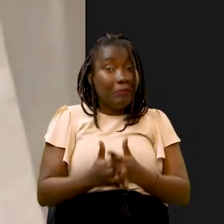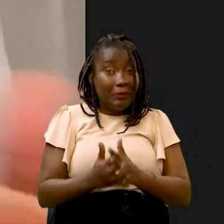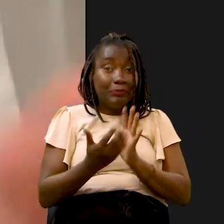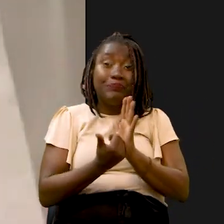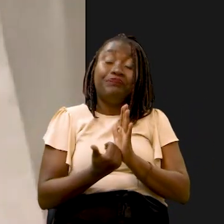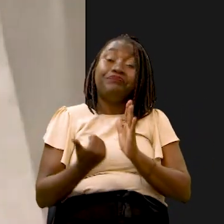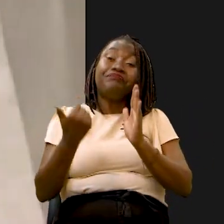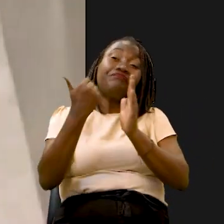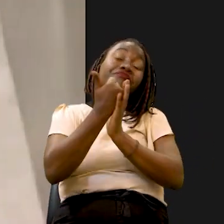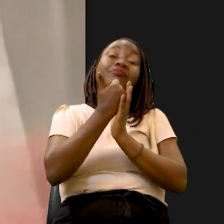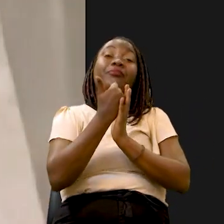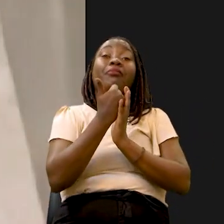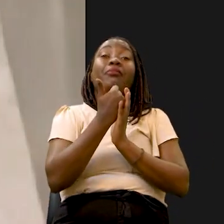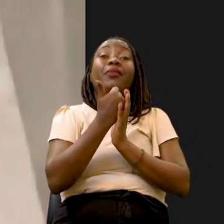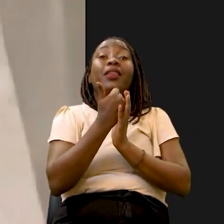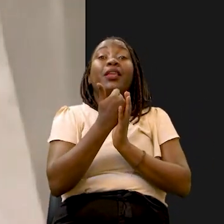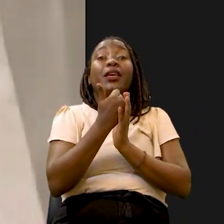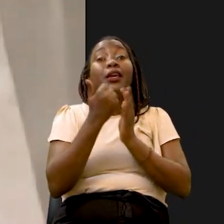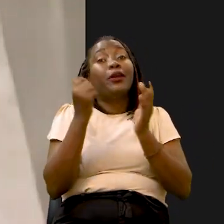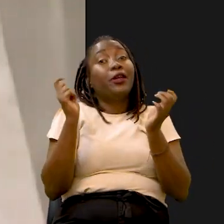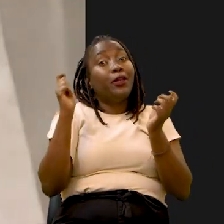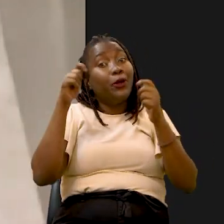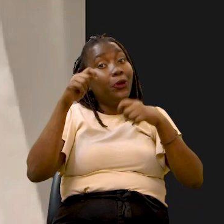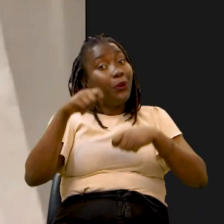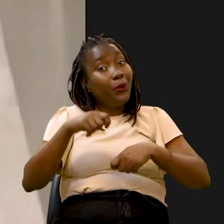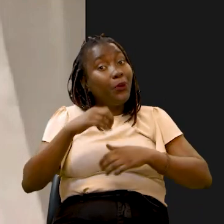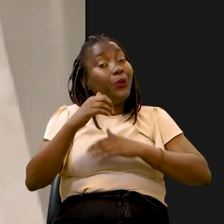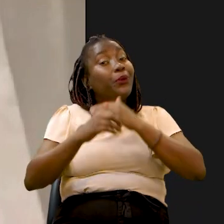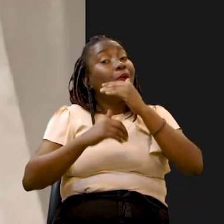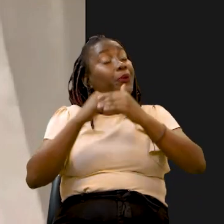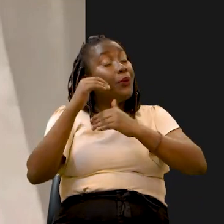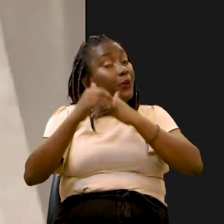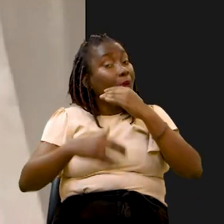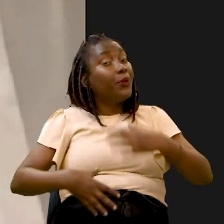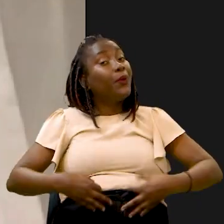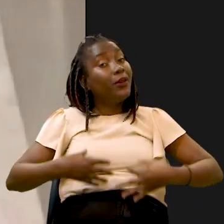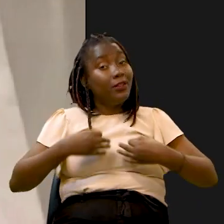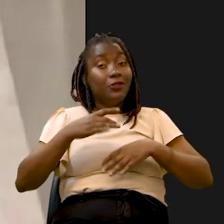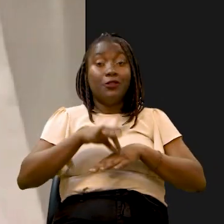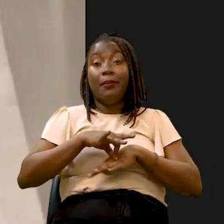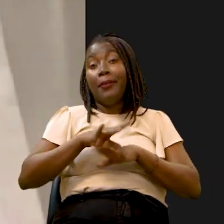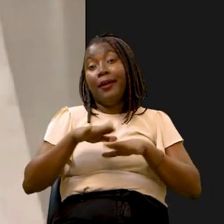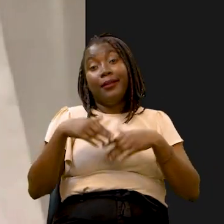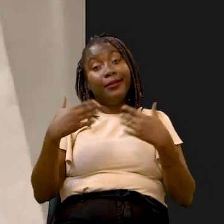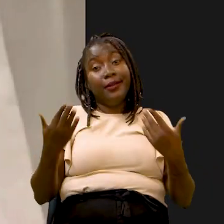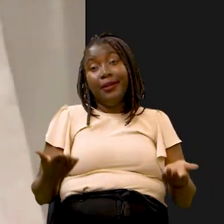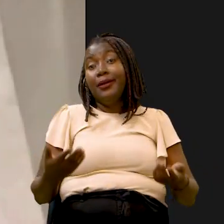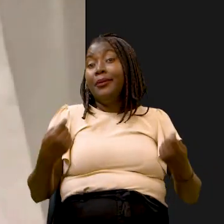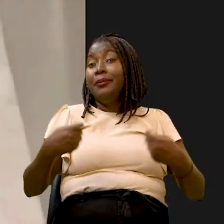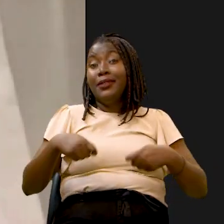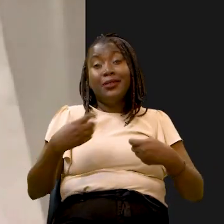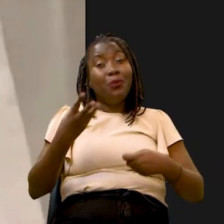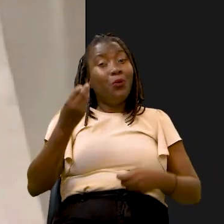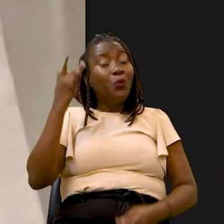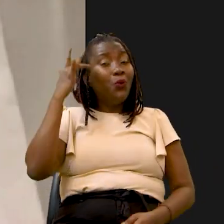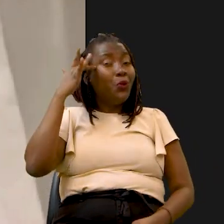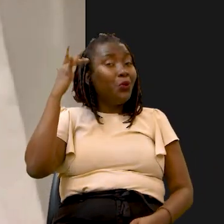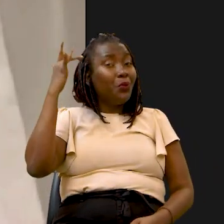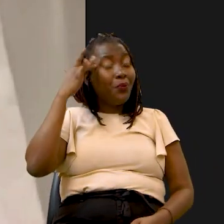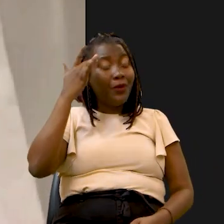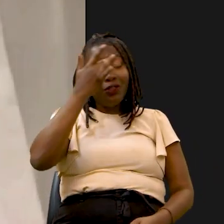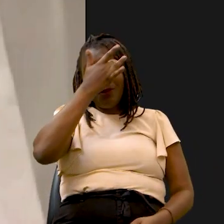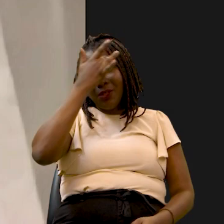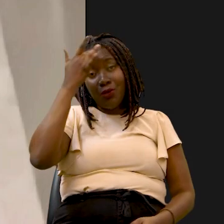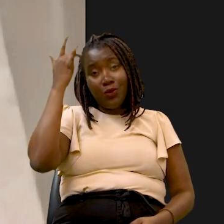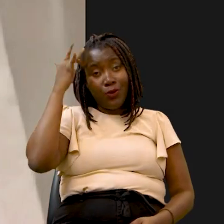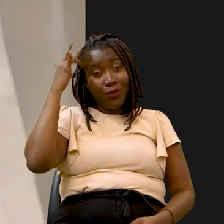vai sim acarretar um aumento na possibilidade, na probabilidade de desenvolver o câncer de pele. Então, é preciso